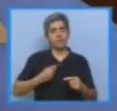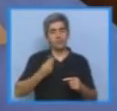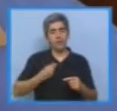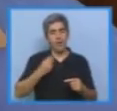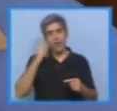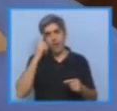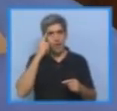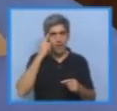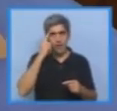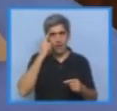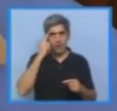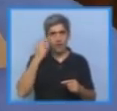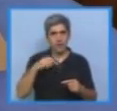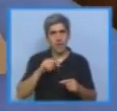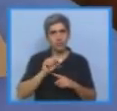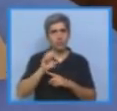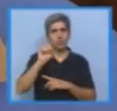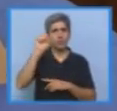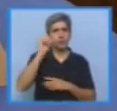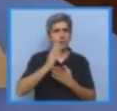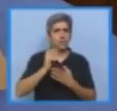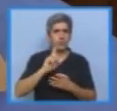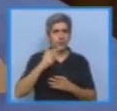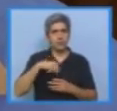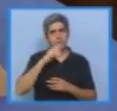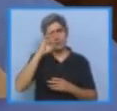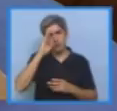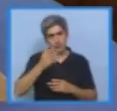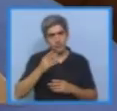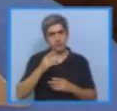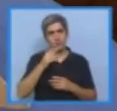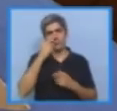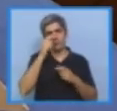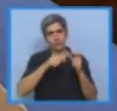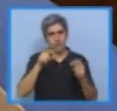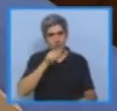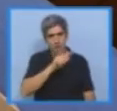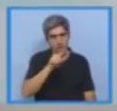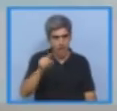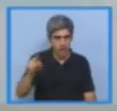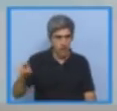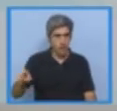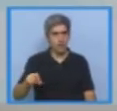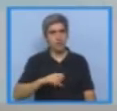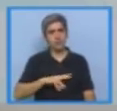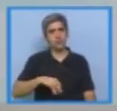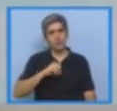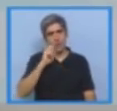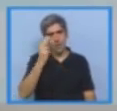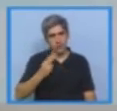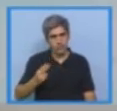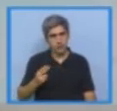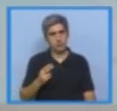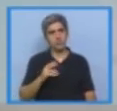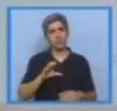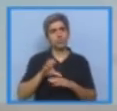preocupado do que ter muito sucesso. Eu acho que todos temos a noção de que, mesmo pessoas que andam no mundo artístico, não é?